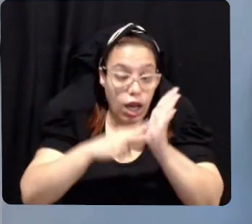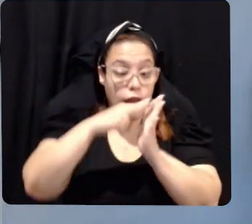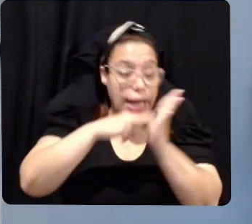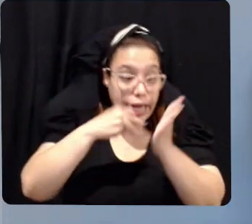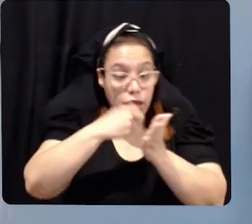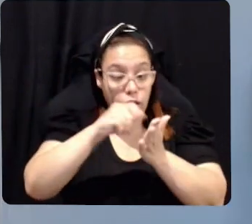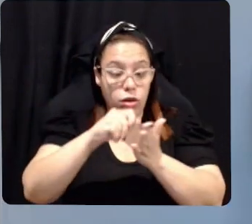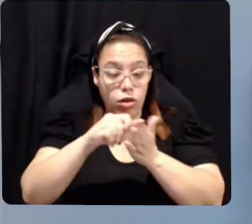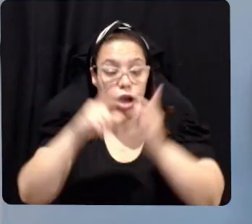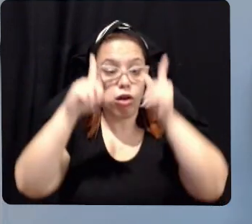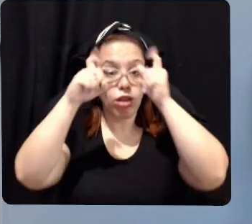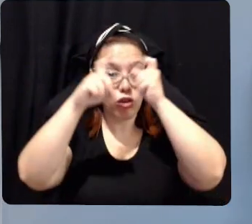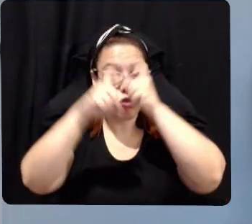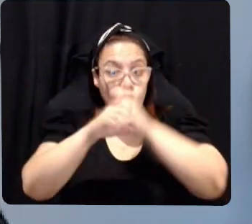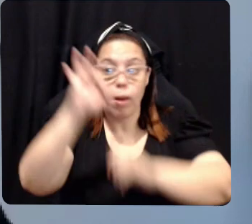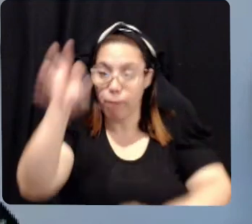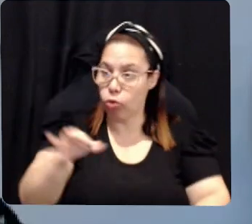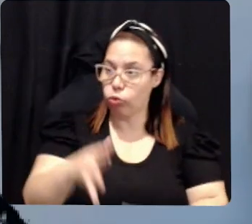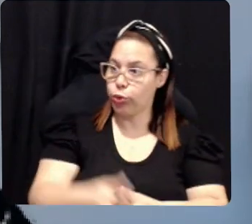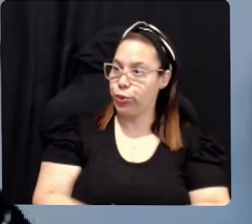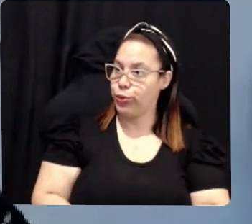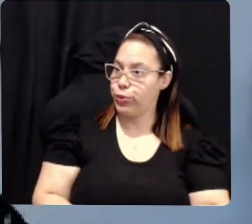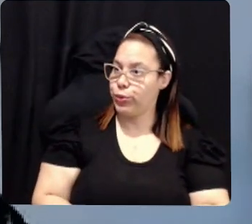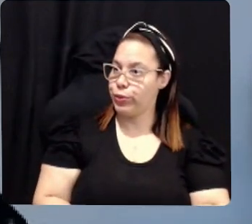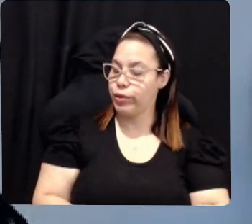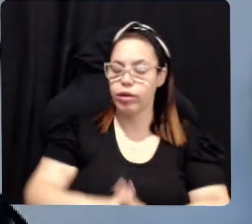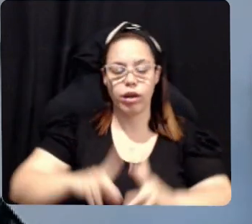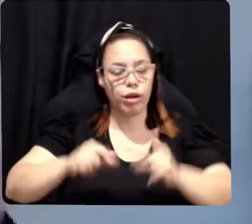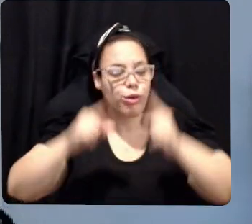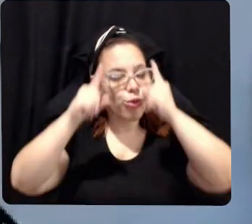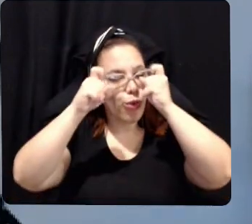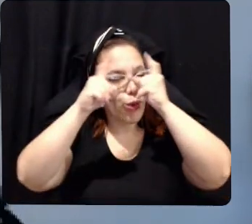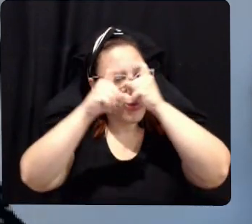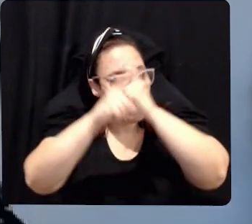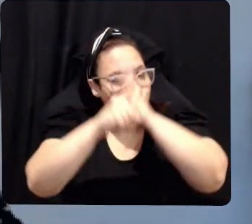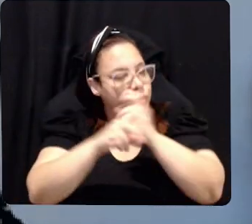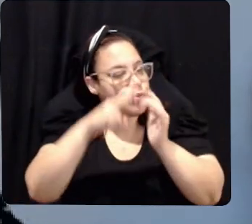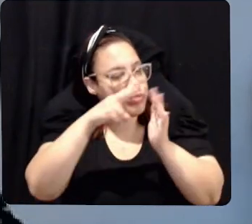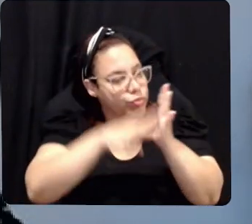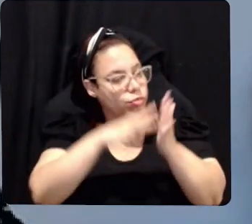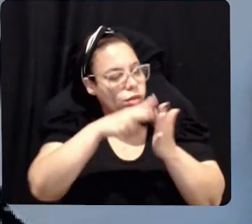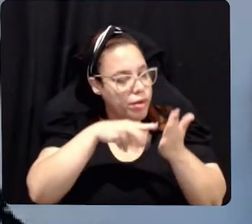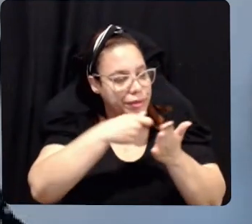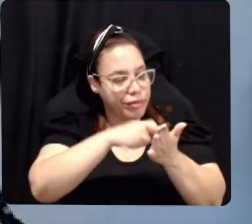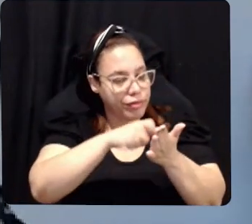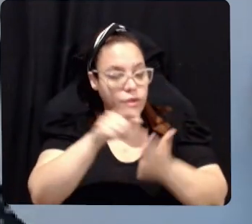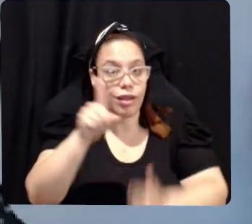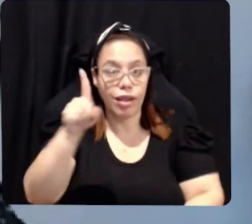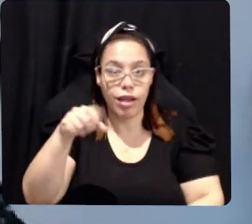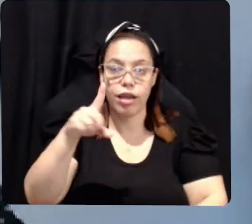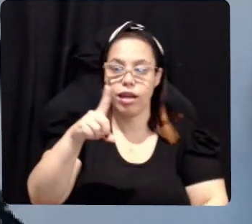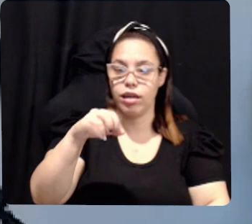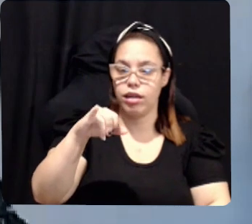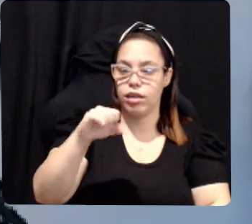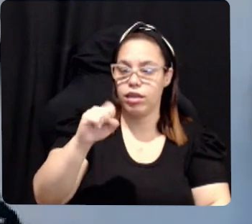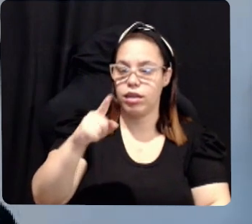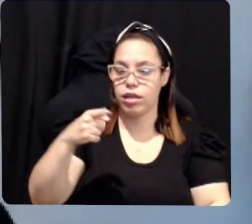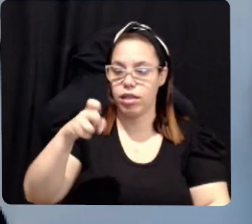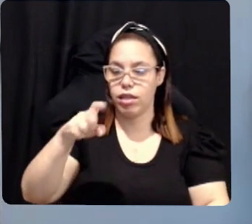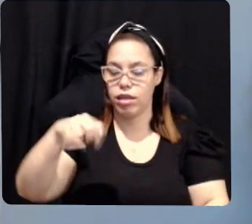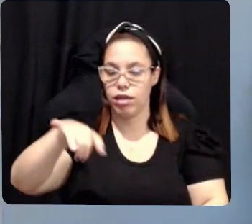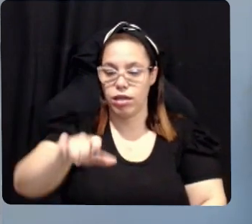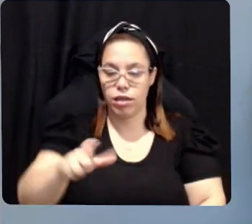conseguindo fazer a leitura escrita, é porque ela tem alguma dificuldade. Nem toda dificuldade de leitura escrita